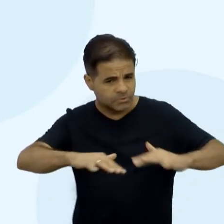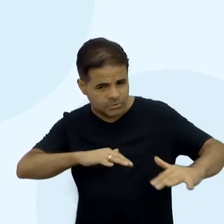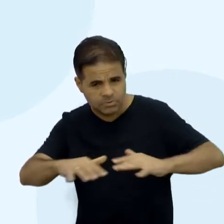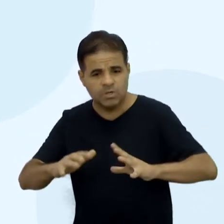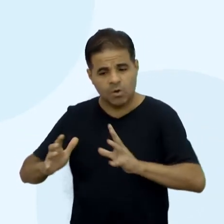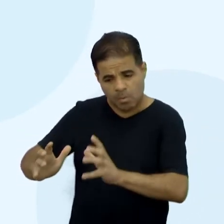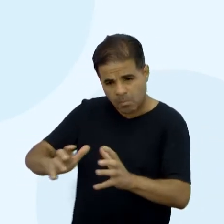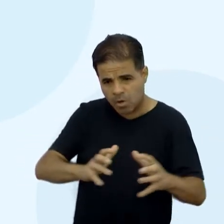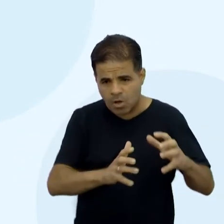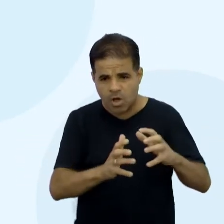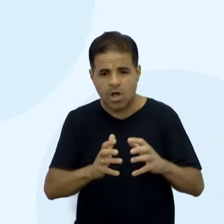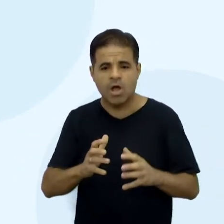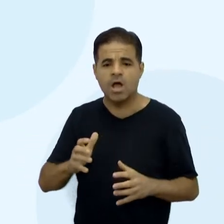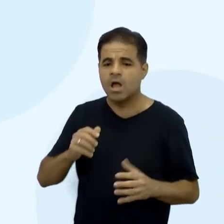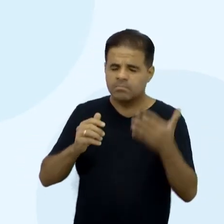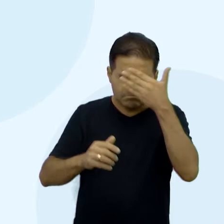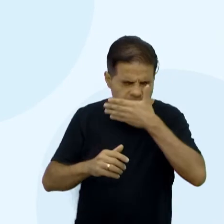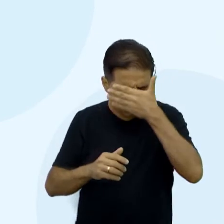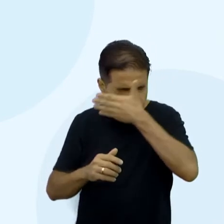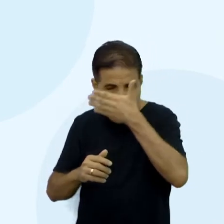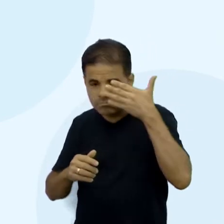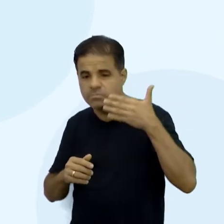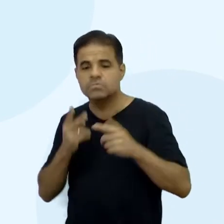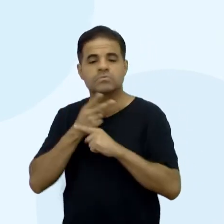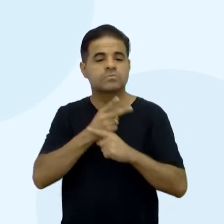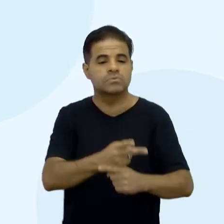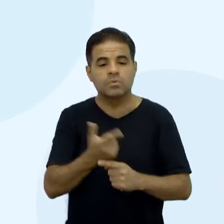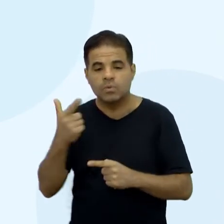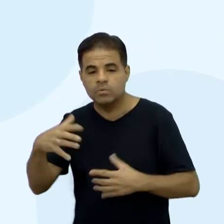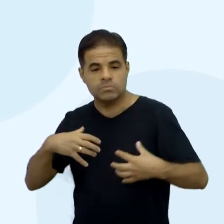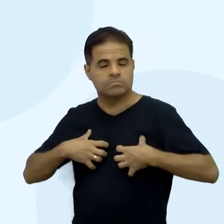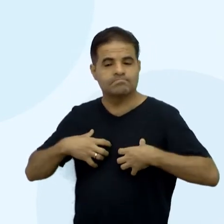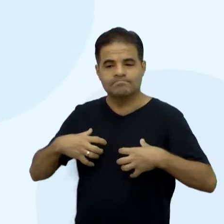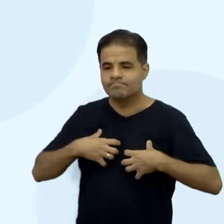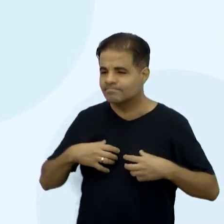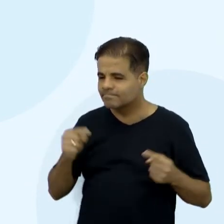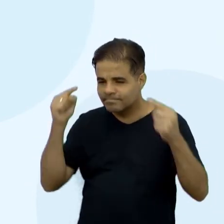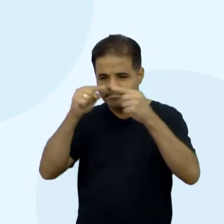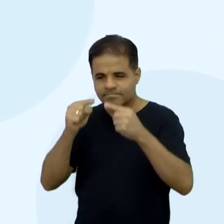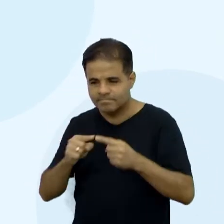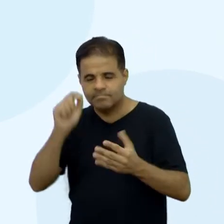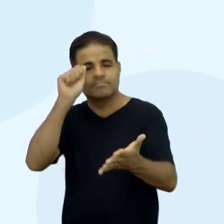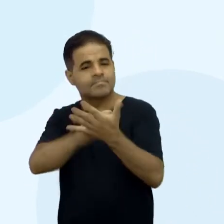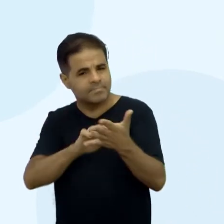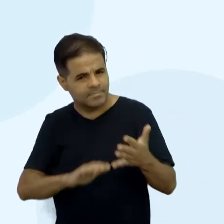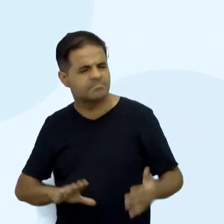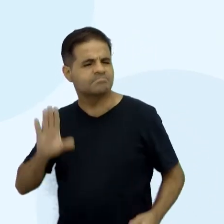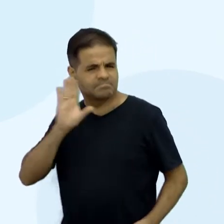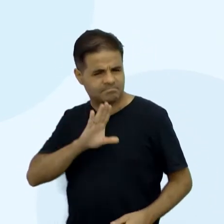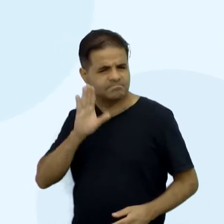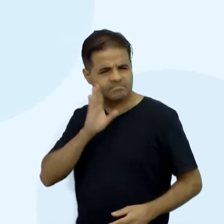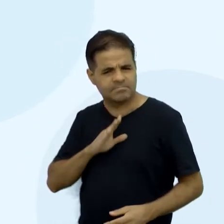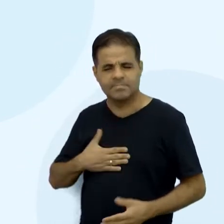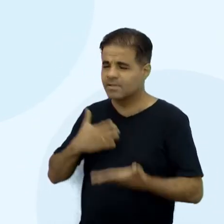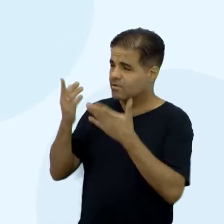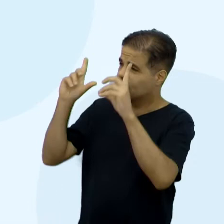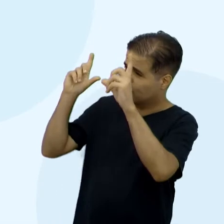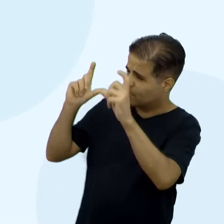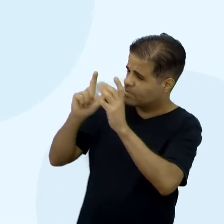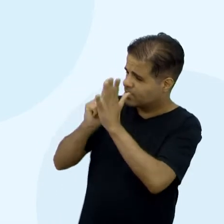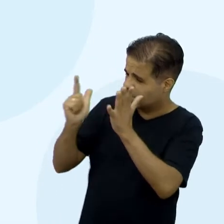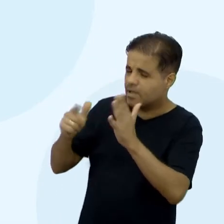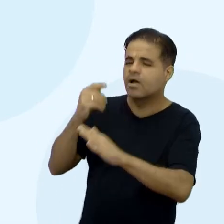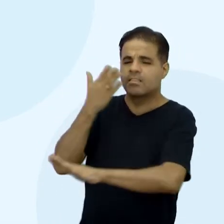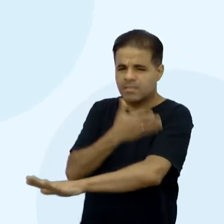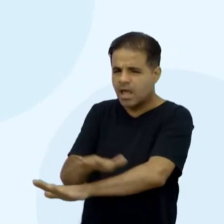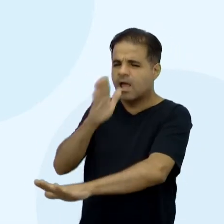com a bola sem enxergar, buscando os outros sentidos para a atividade. Ficou bacana, né? Ficou. Minha foto reportagem. Ficou legal. Vou começar